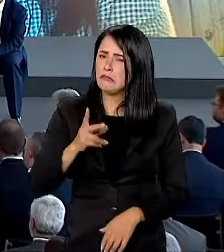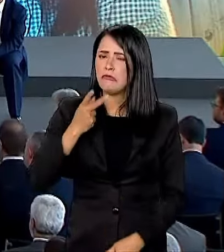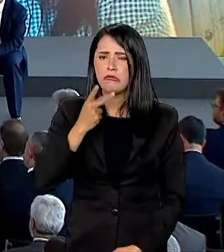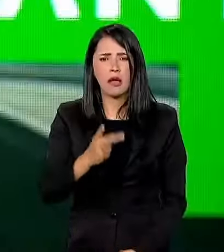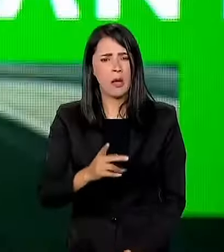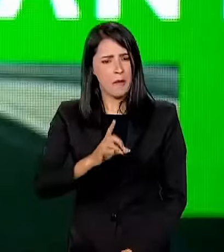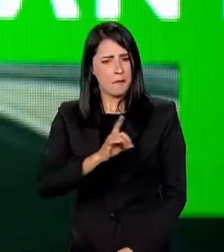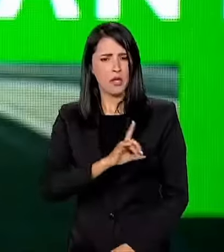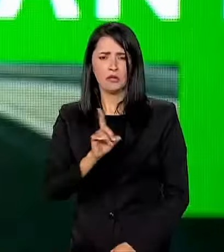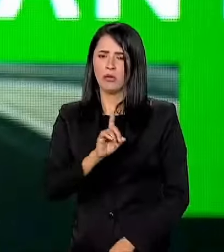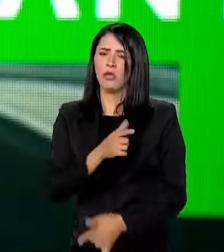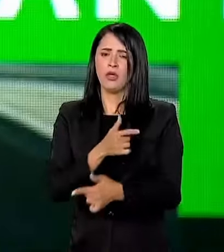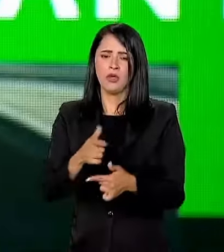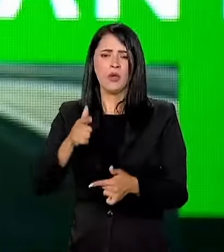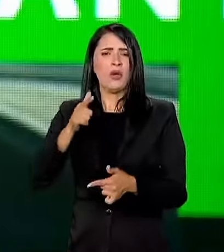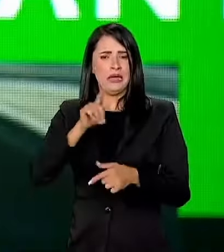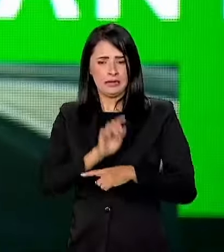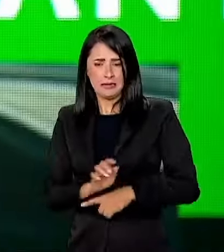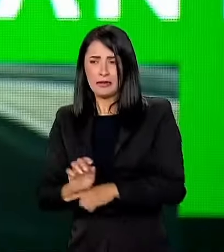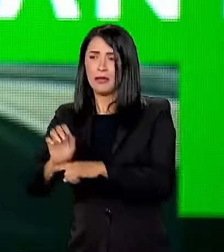errar.